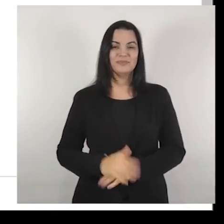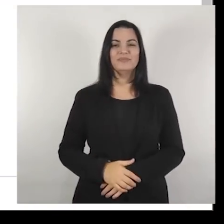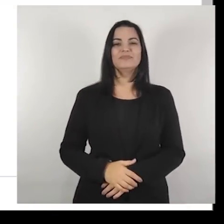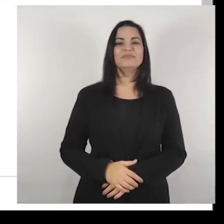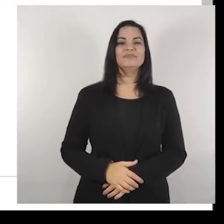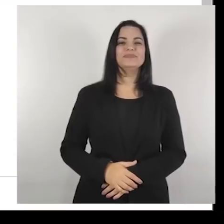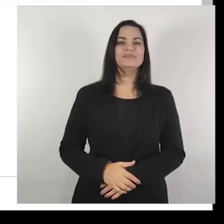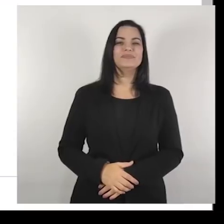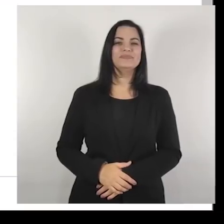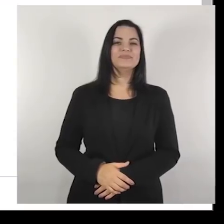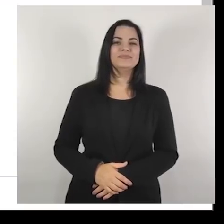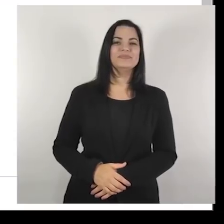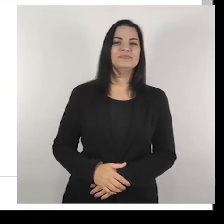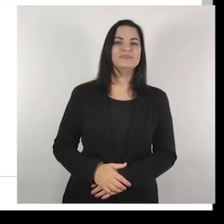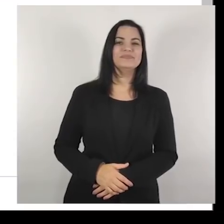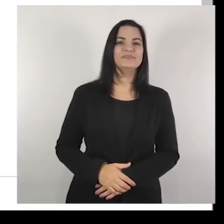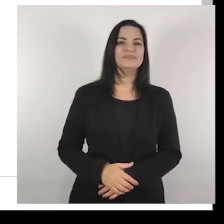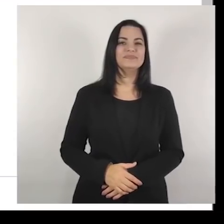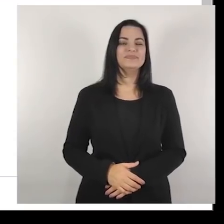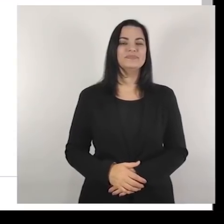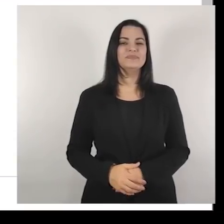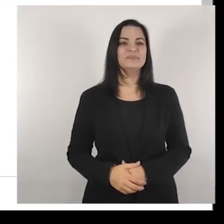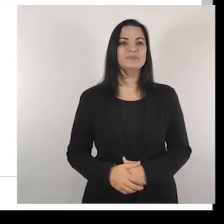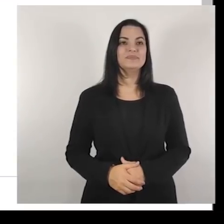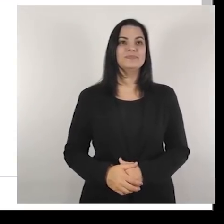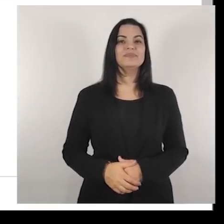gente traz ela de novo.